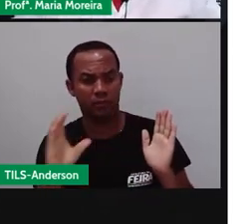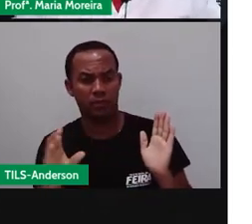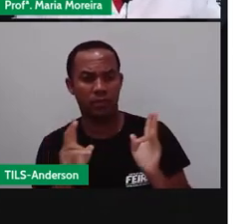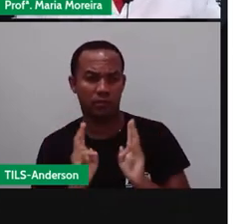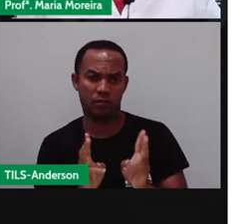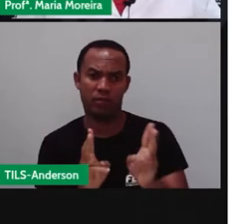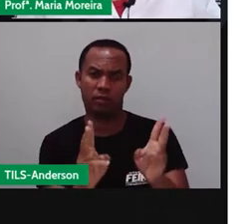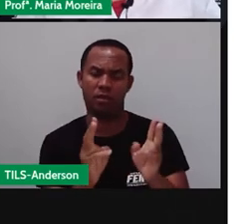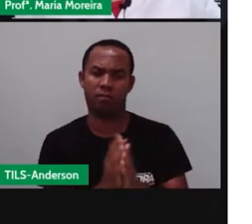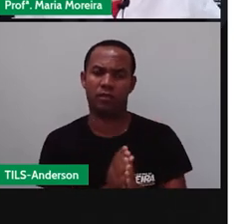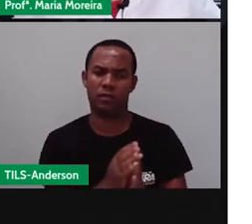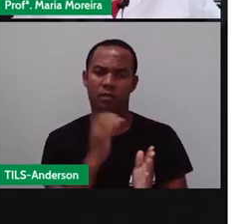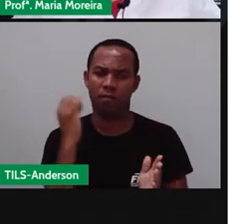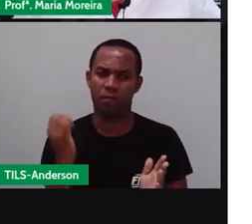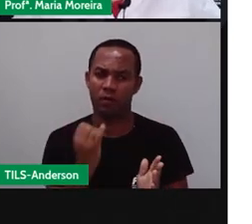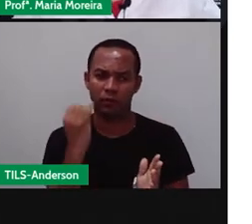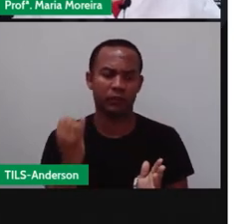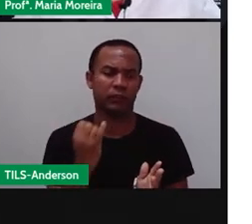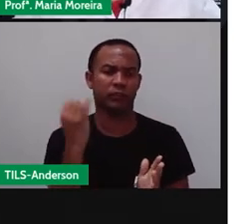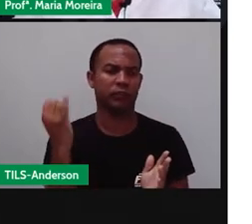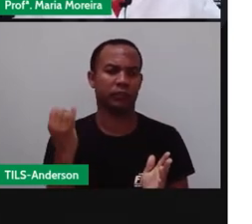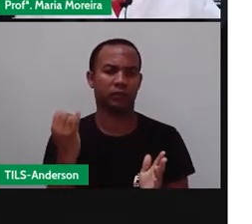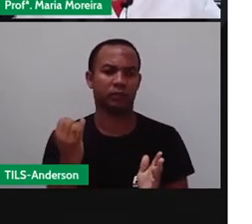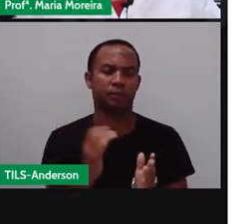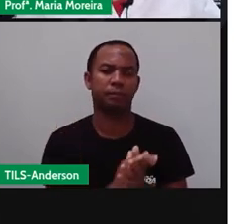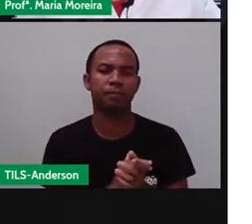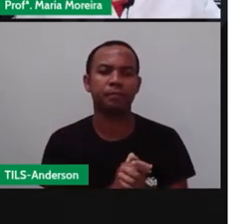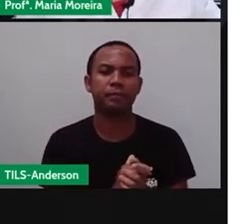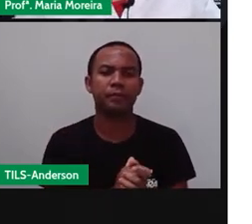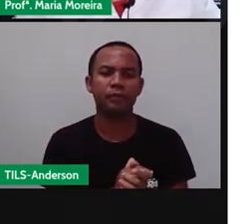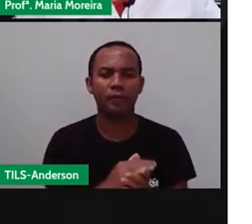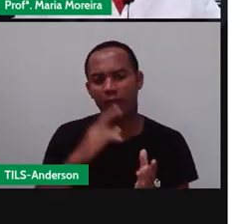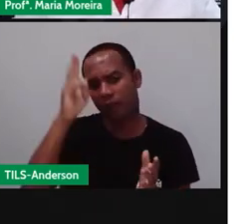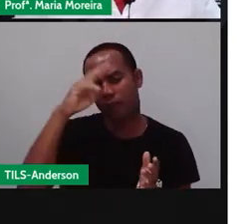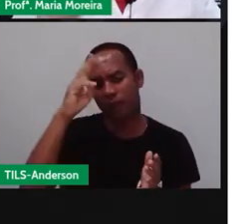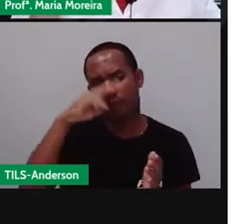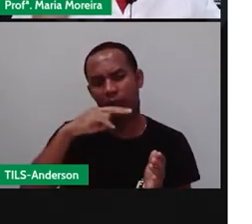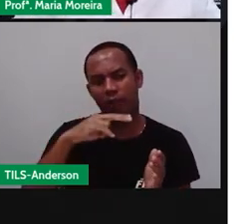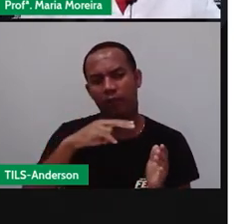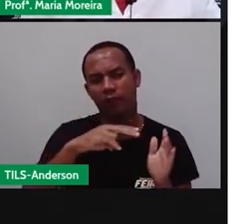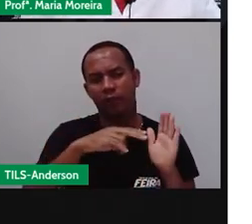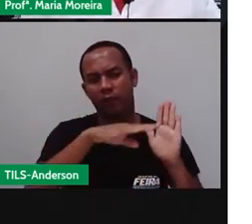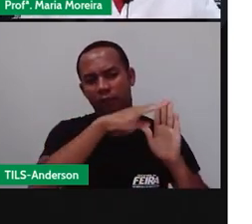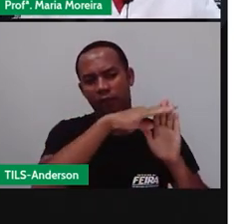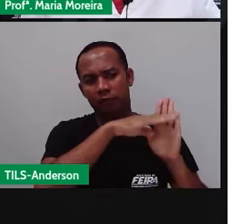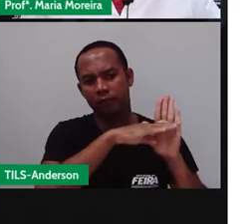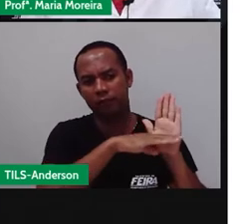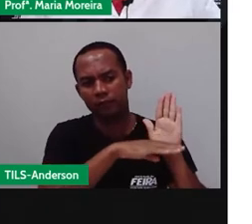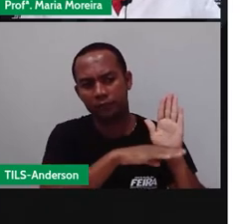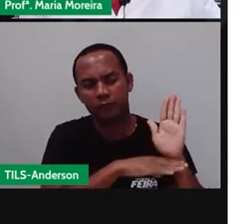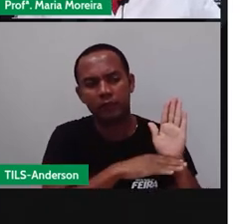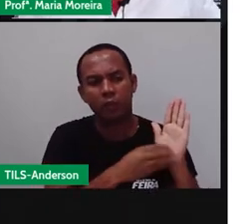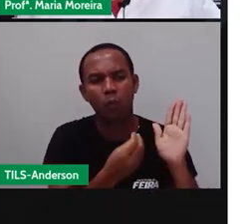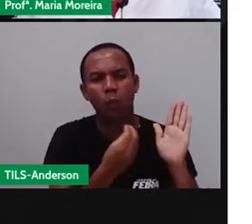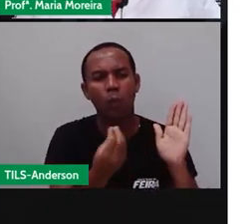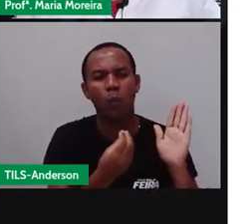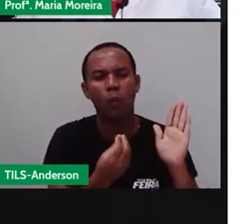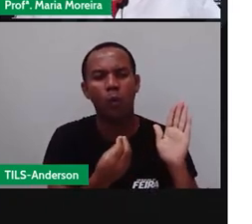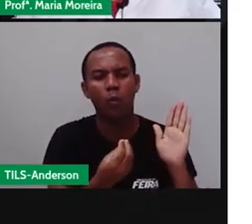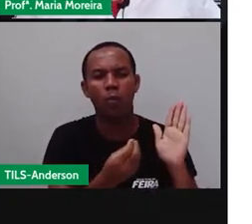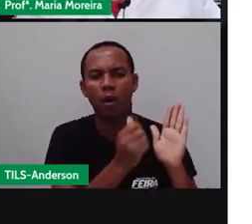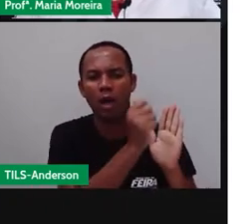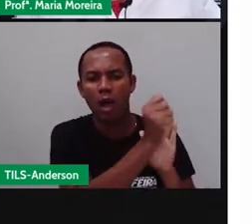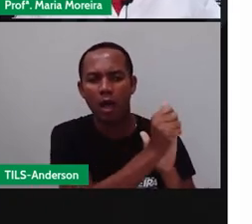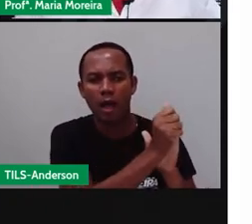importância ou em ordem de preferência. Lembra que a prof falou da lista de compras? E aí temos uma lista de compras que também não está em